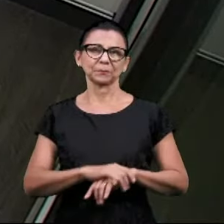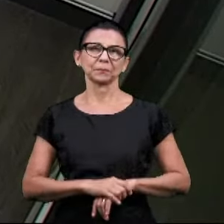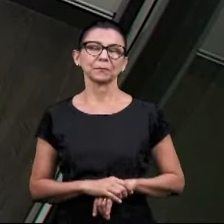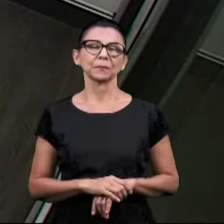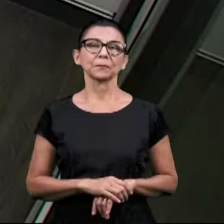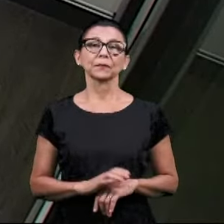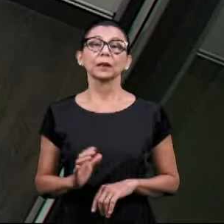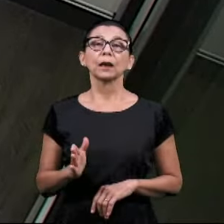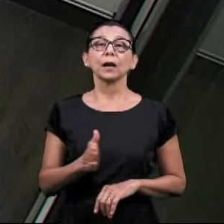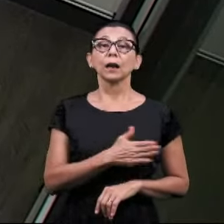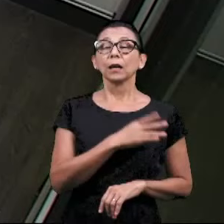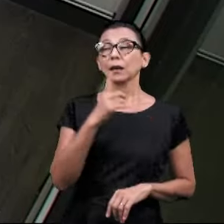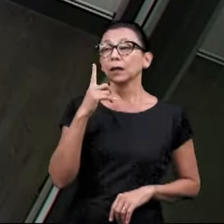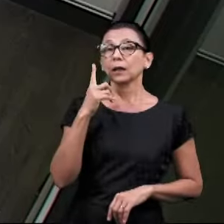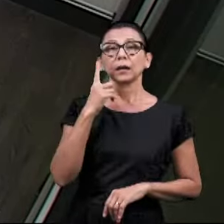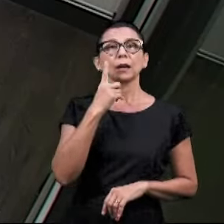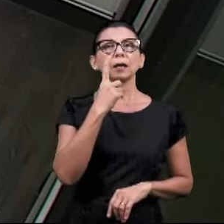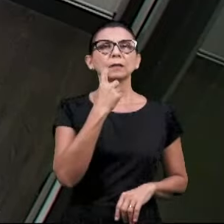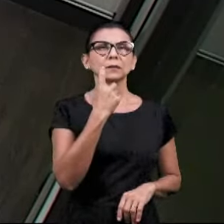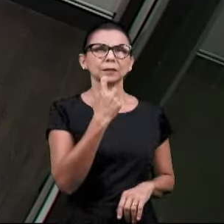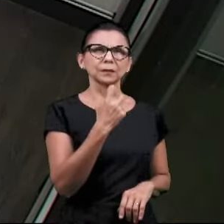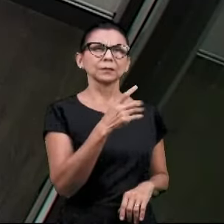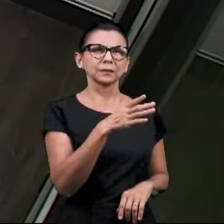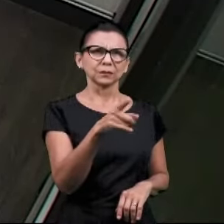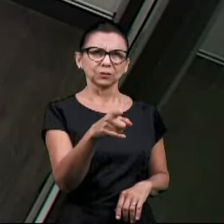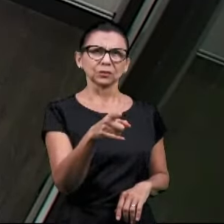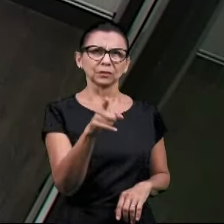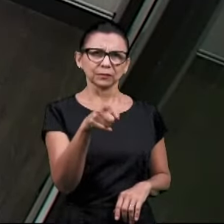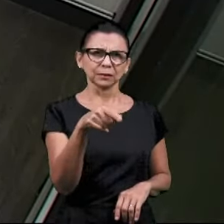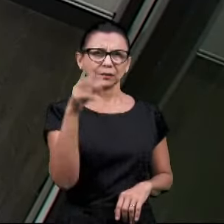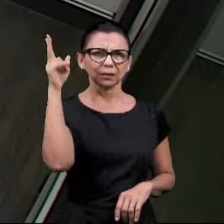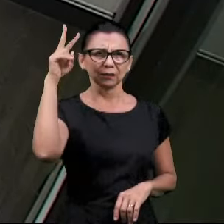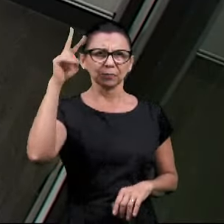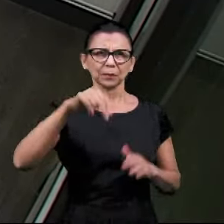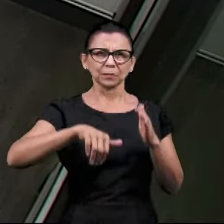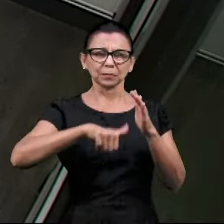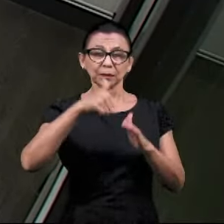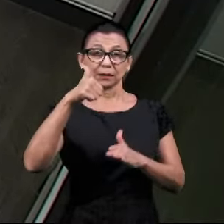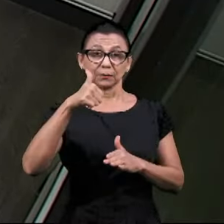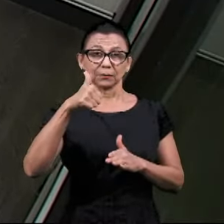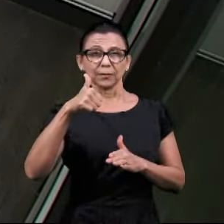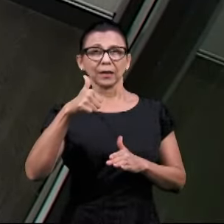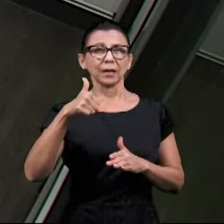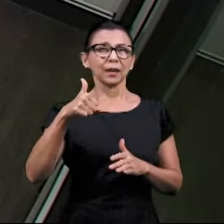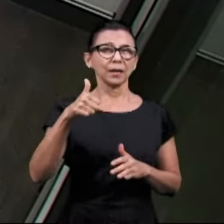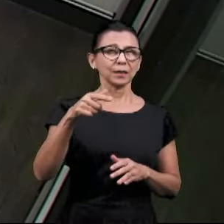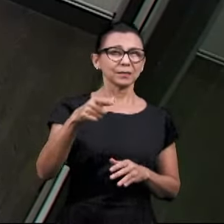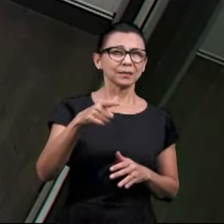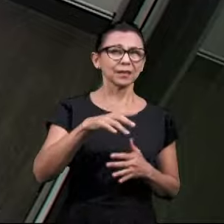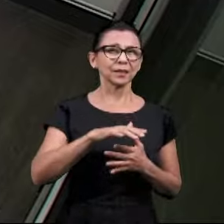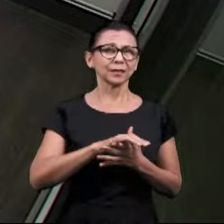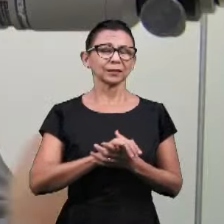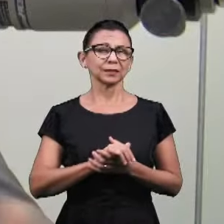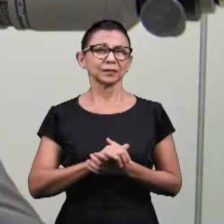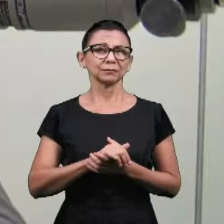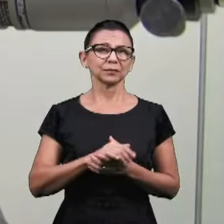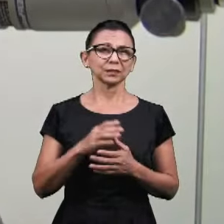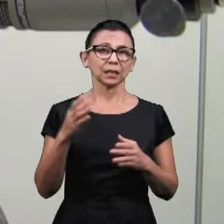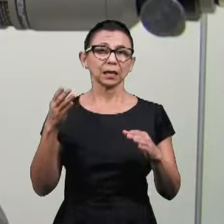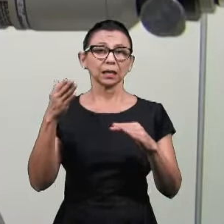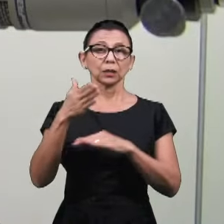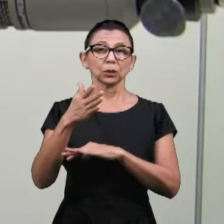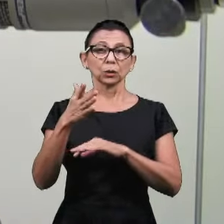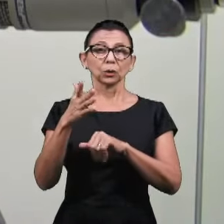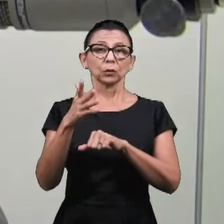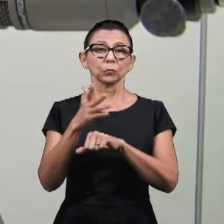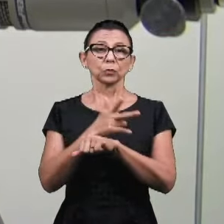porque na verdade, se o senhor lembrar, a primeira vez que o senhor fez um culto ali, o senhor chegou, viu aquelas câmeras, né? Não tinha as ovelhas sentadas, né? Mas como o